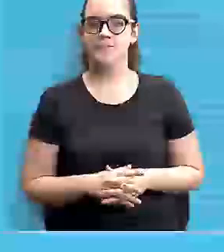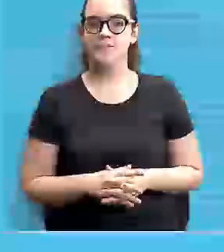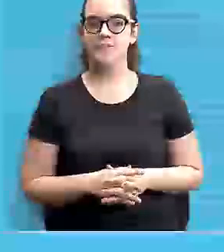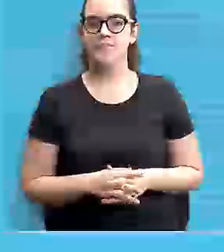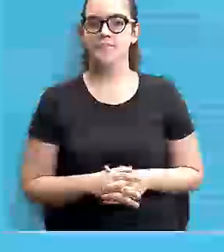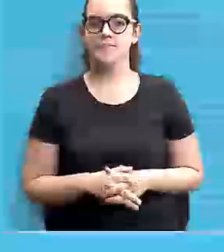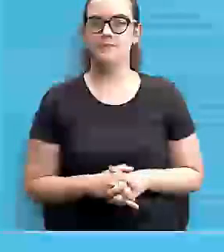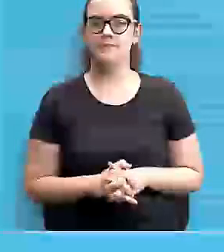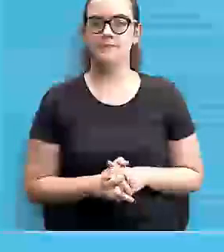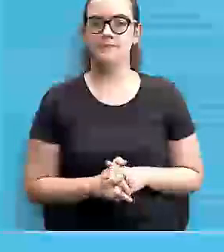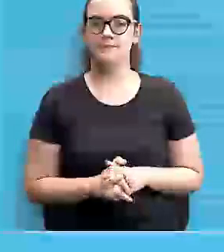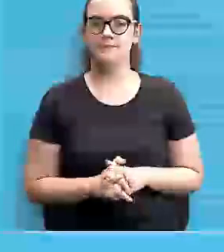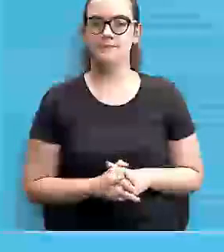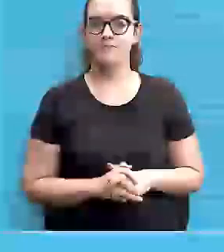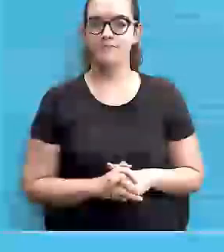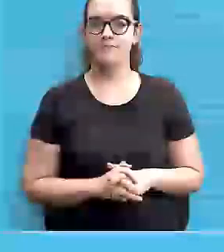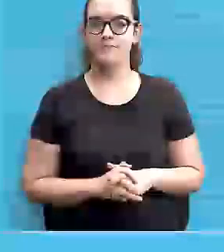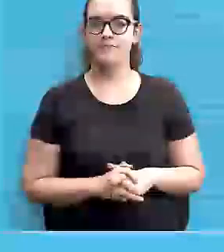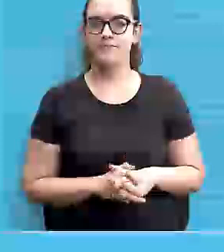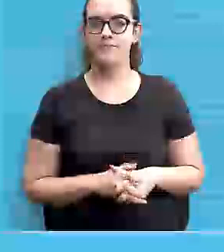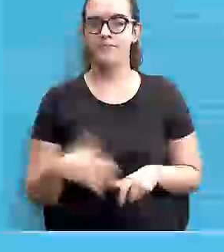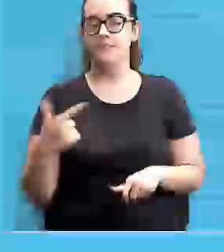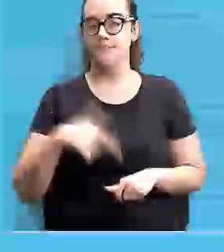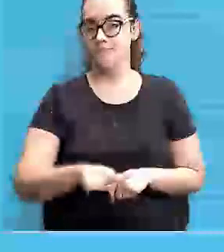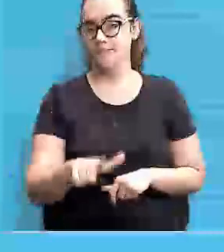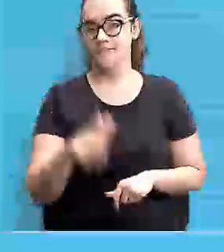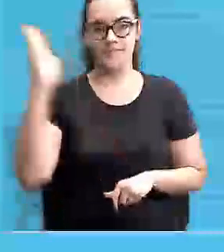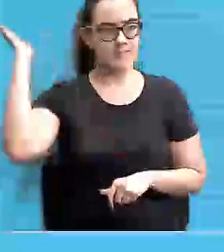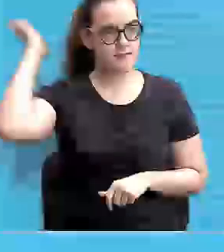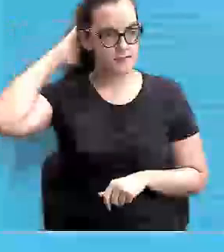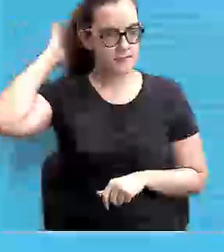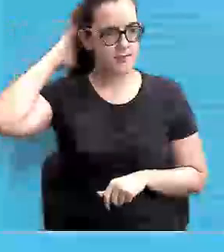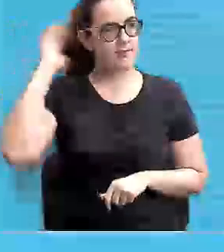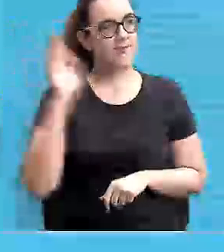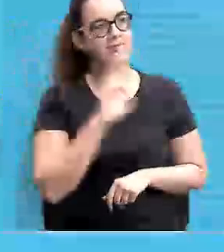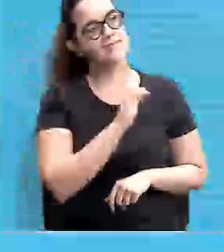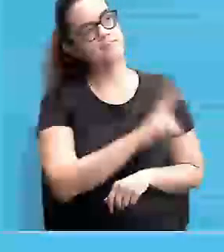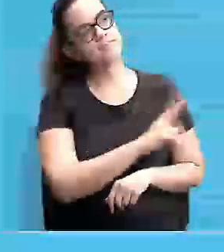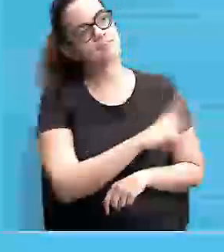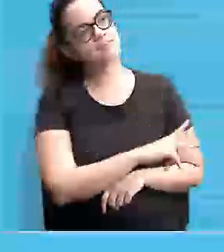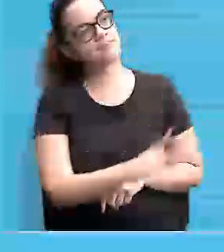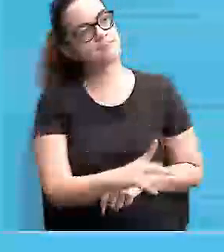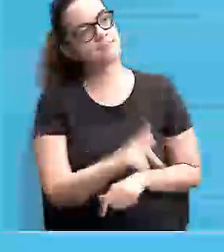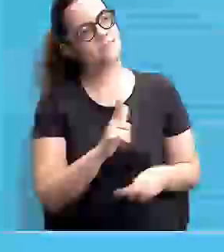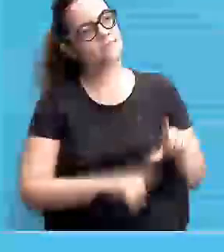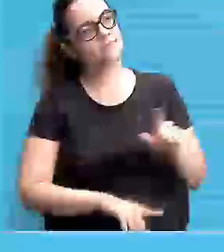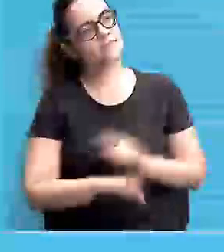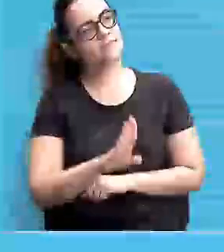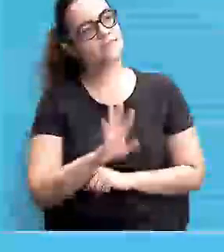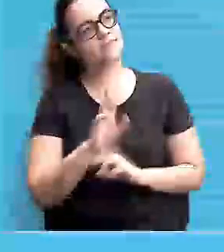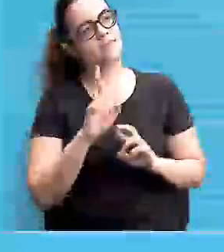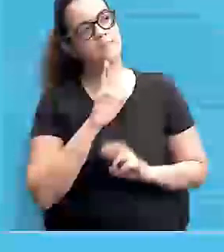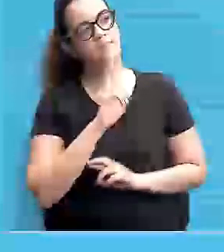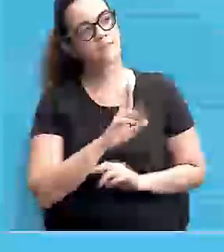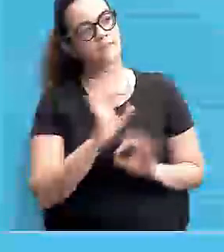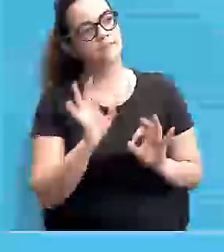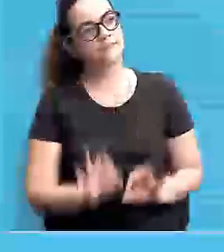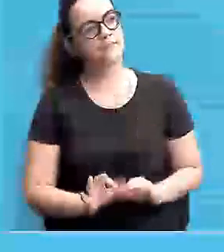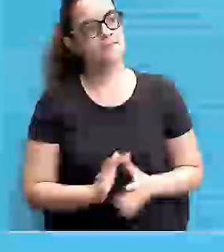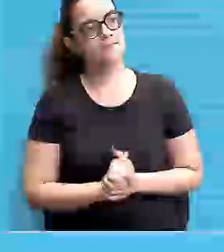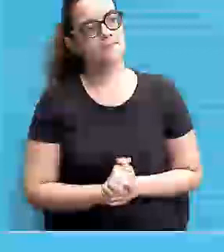vamos lá jovens Gabriel tá falando que a letra b é muito bem como a vamos lá